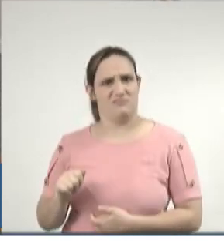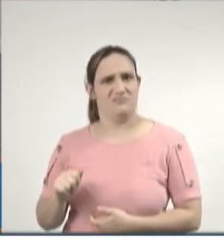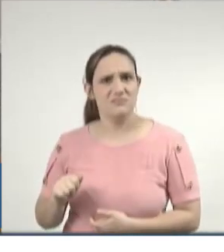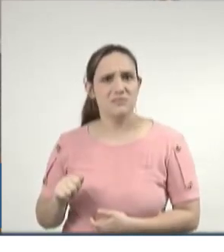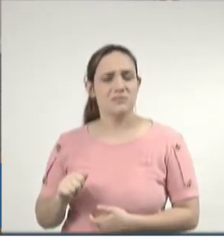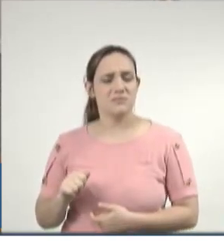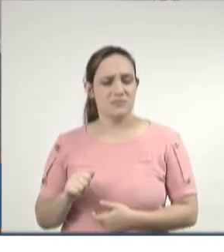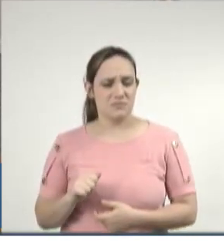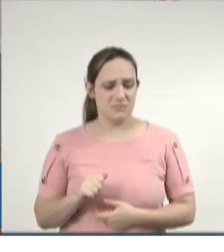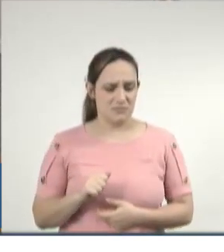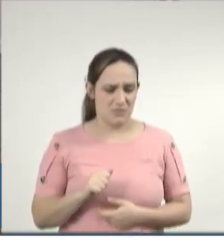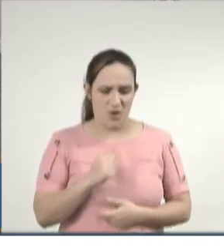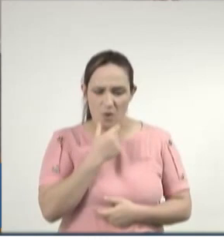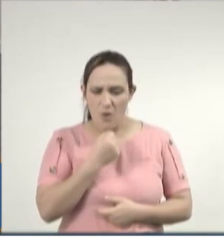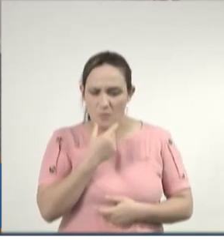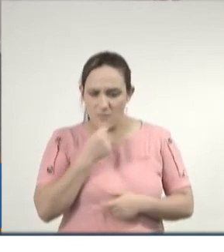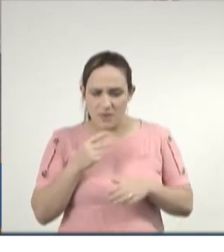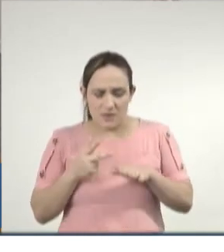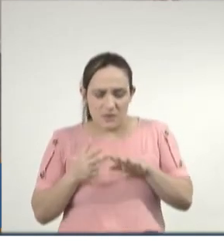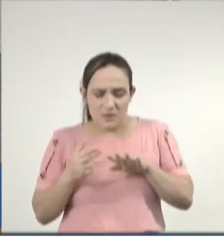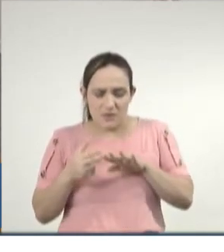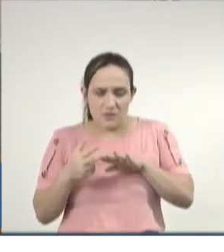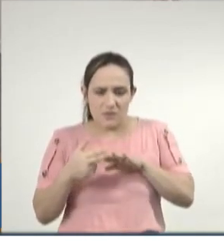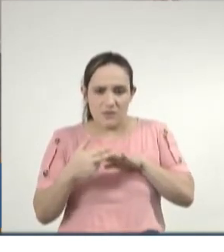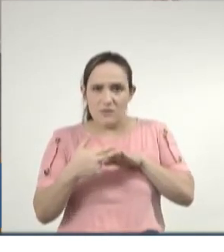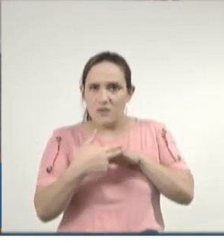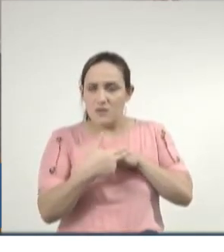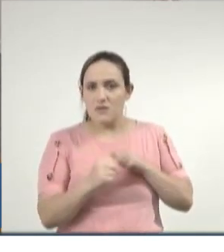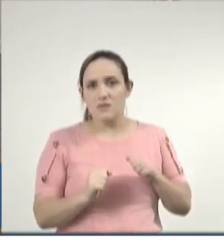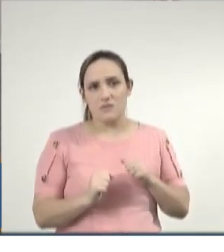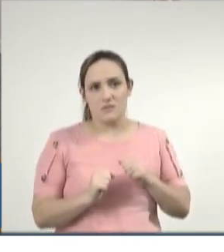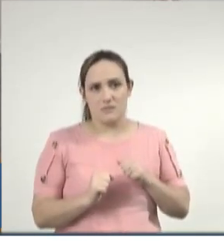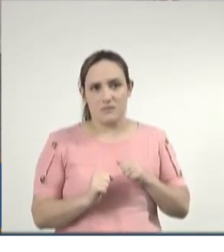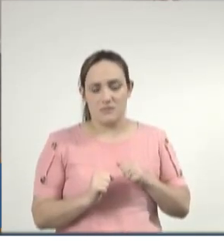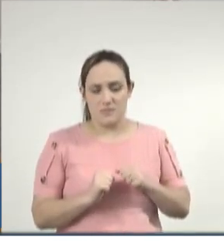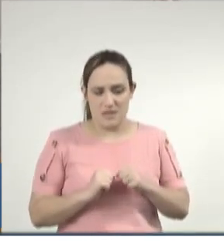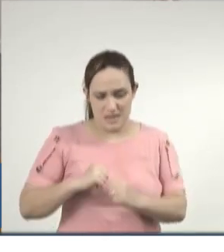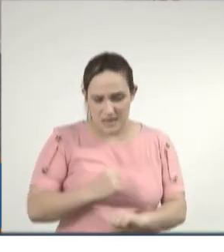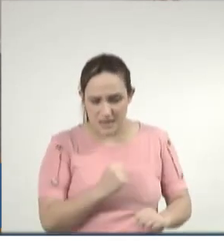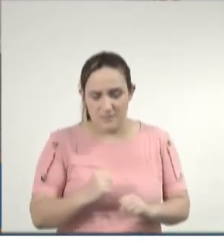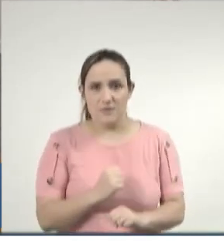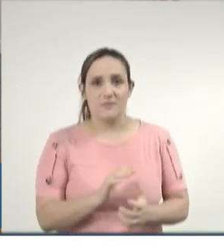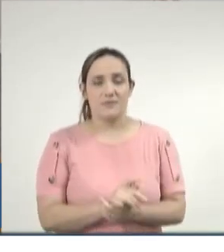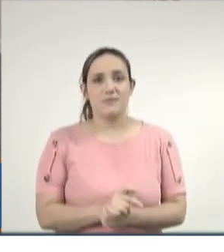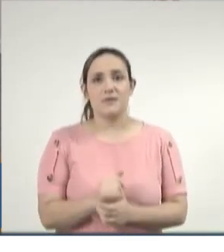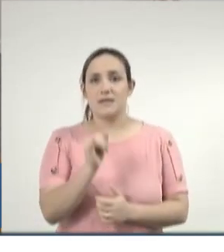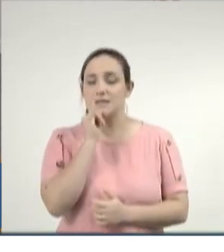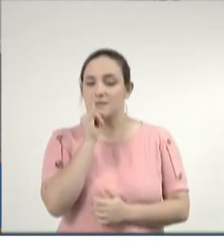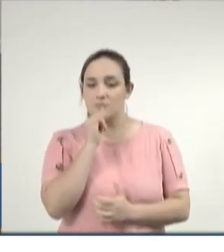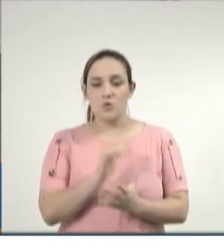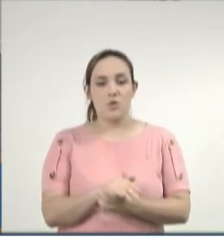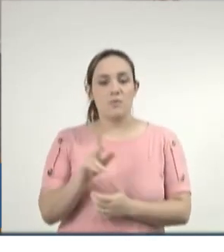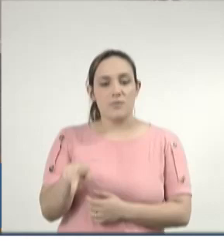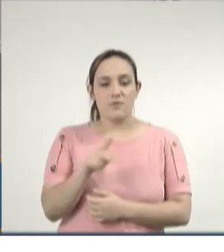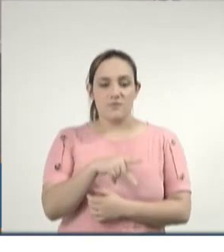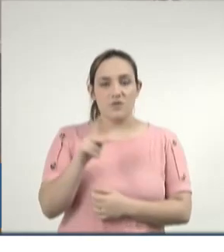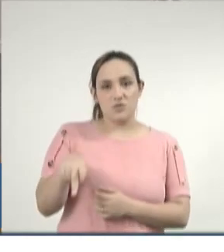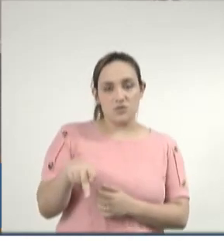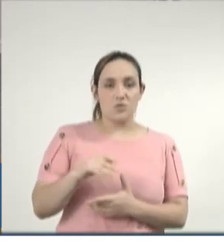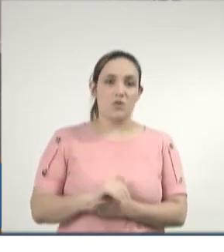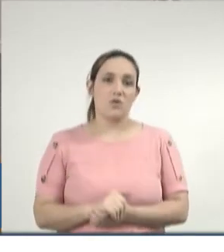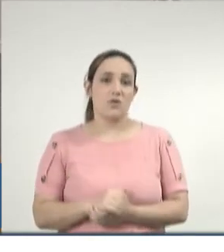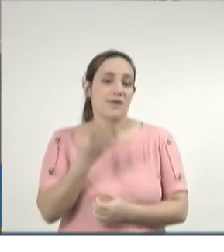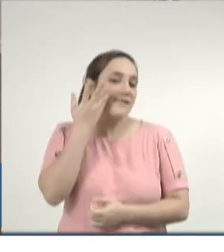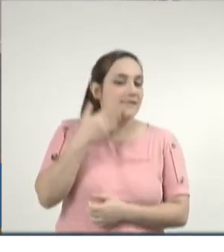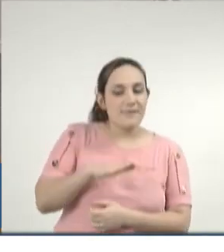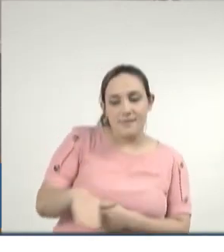Diarista, manicure. Eu estou indo para o lado do homem, mas vamos para as mulheres, né? Professora infantil. É homem ou mulher essa